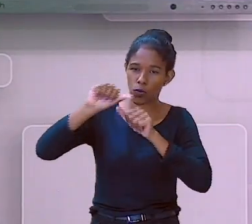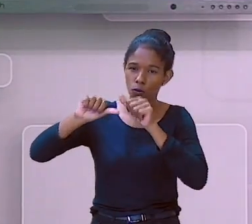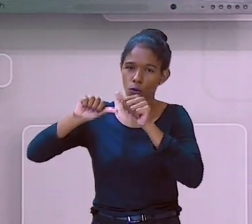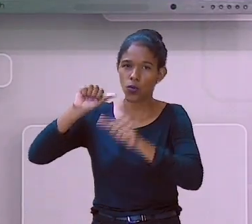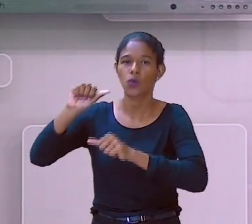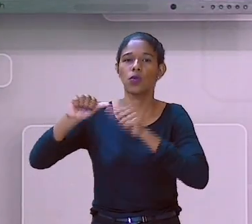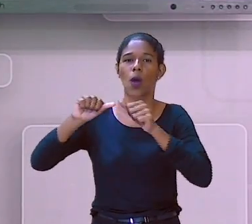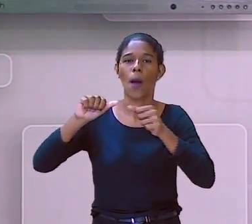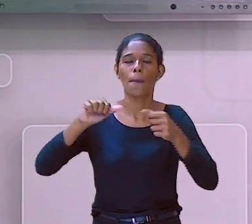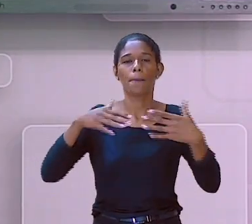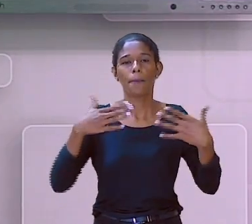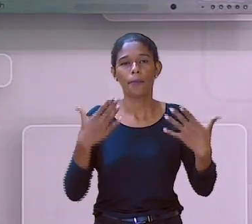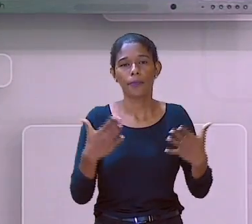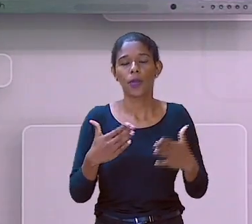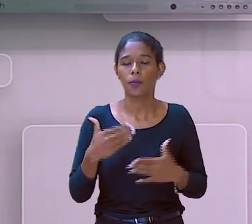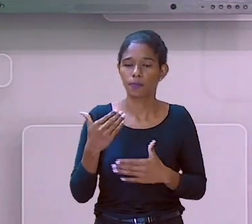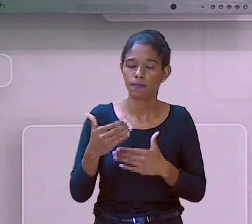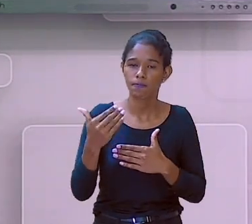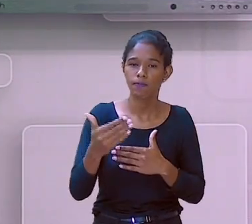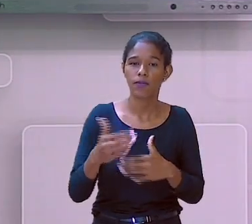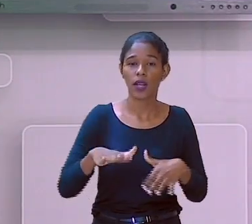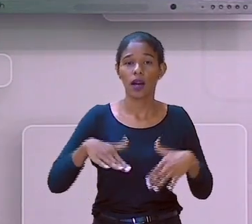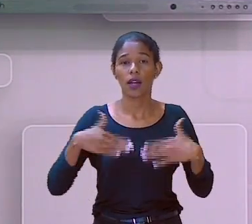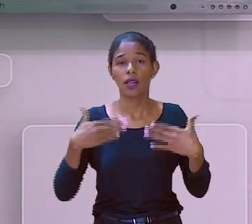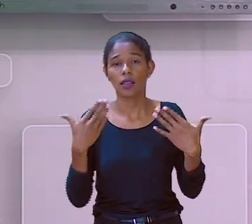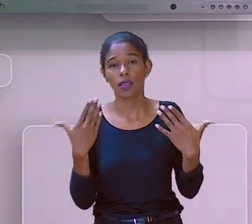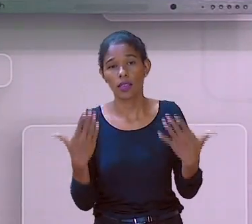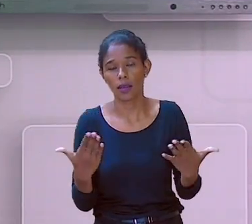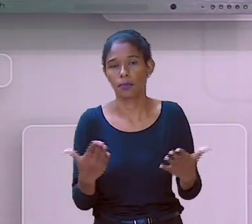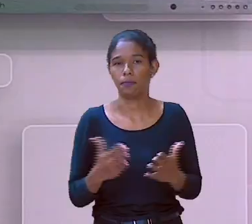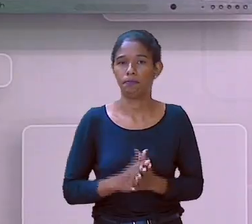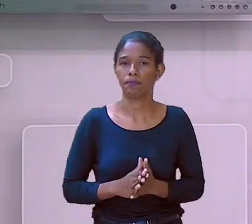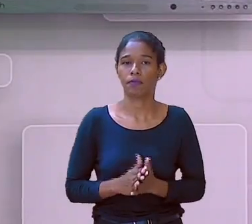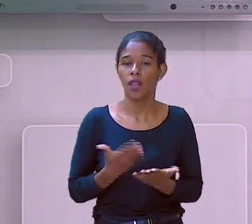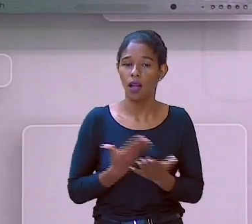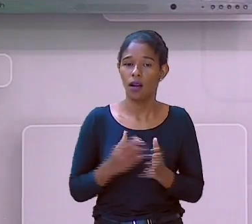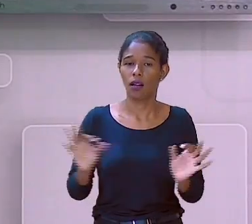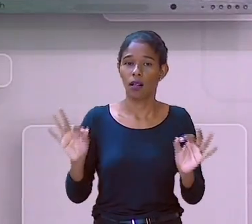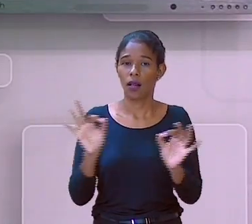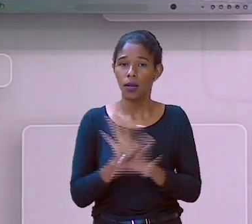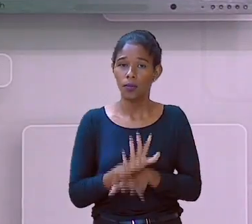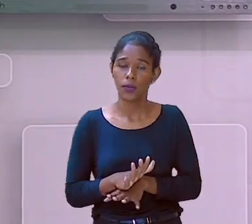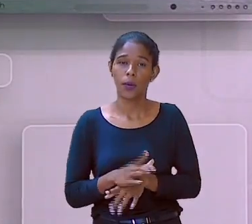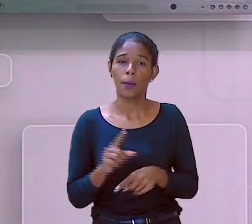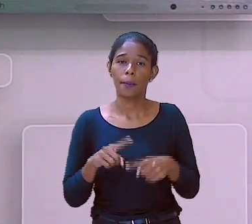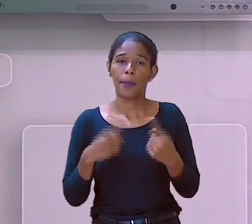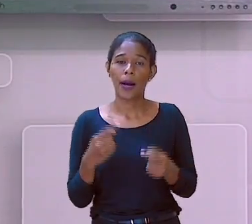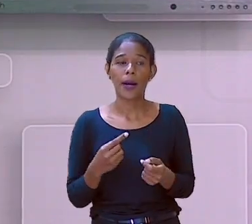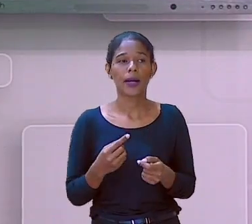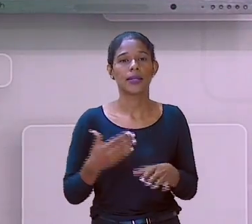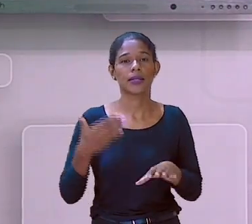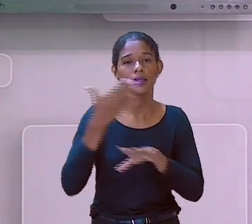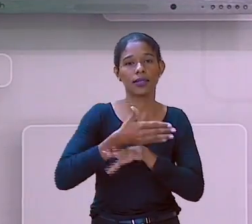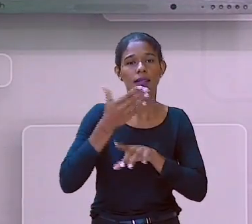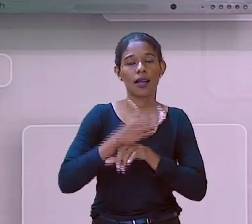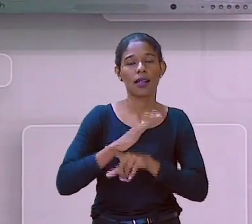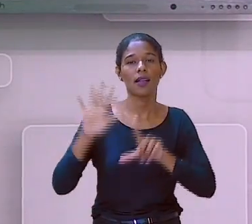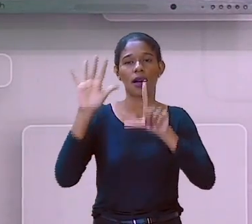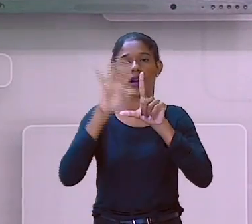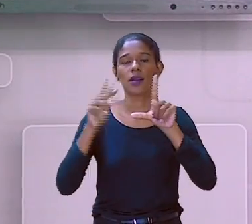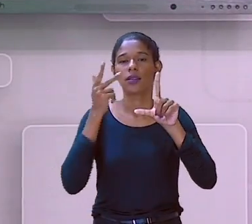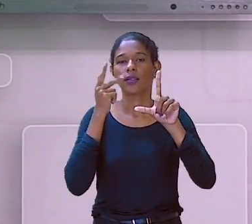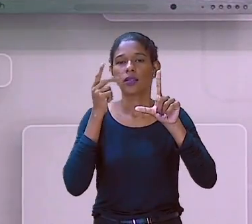por diante. Então, e para acessar as nossas atividades